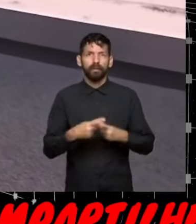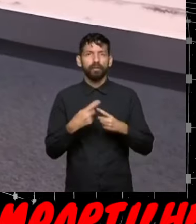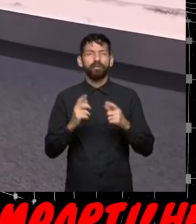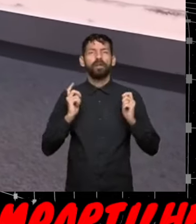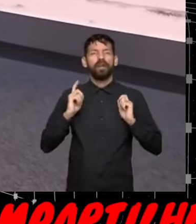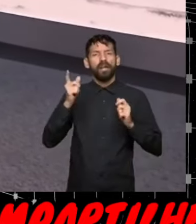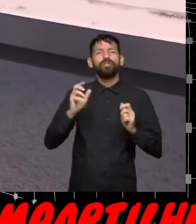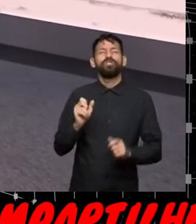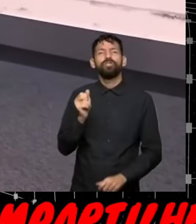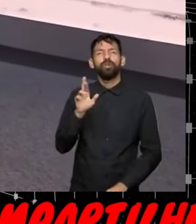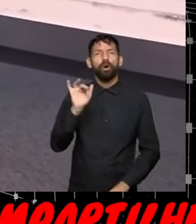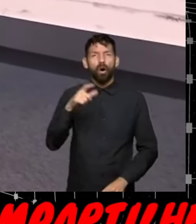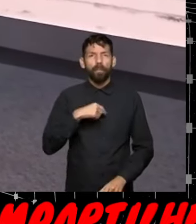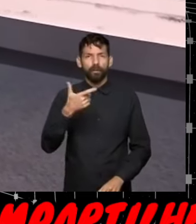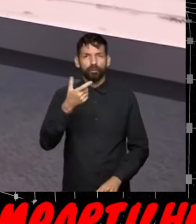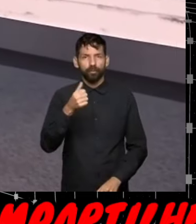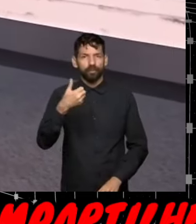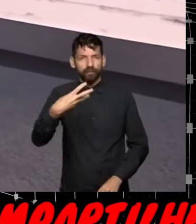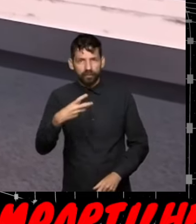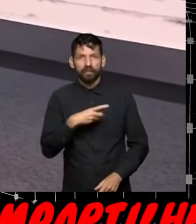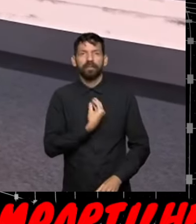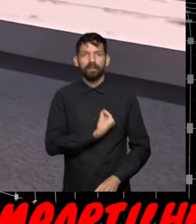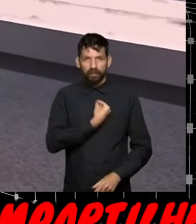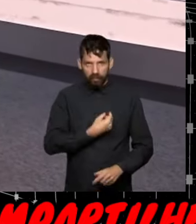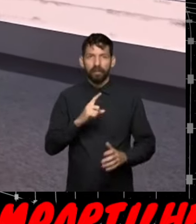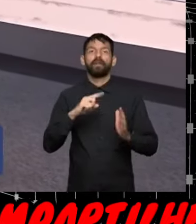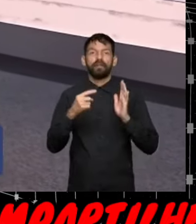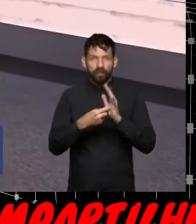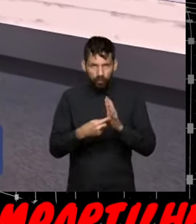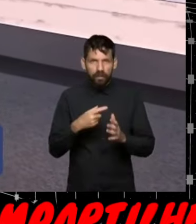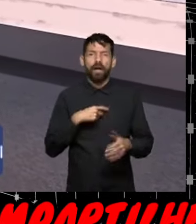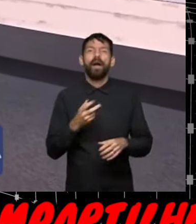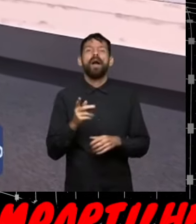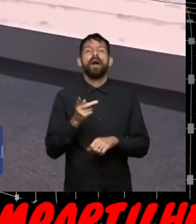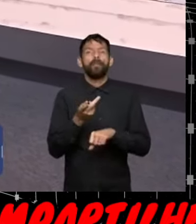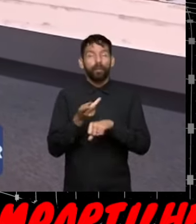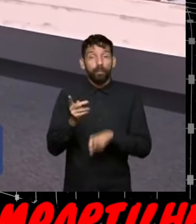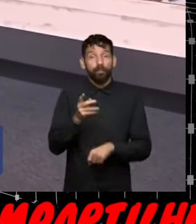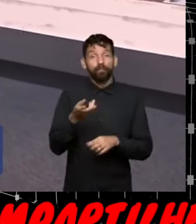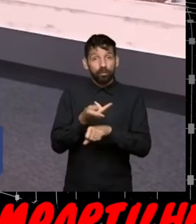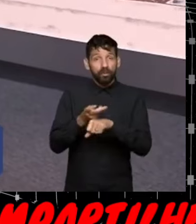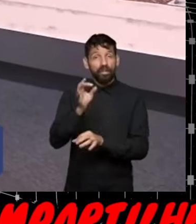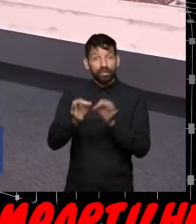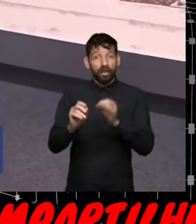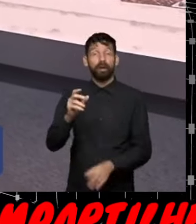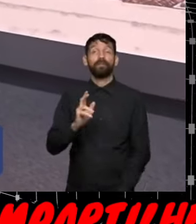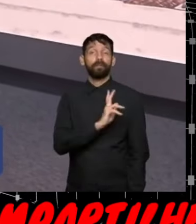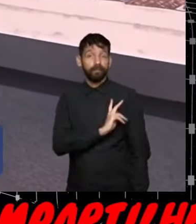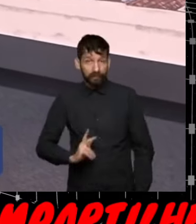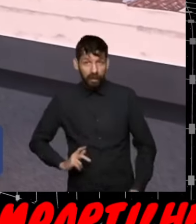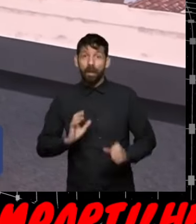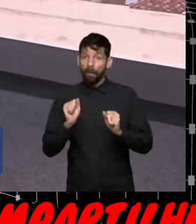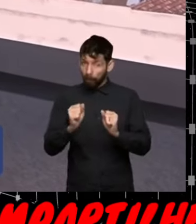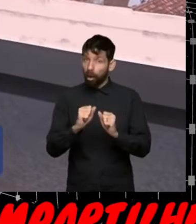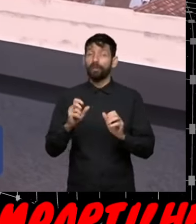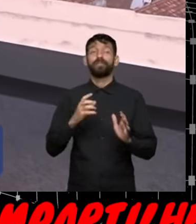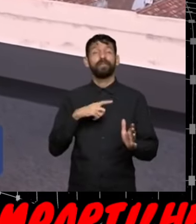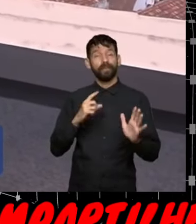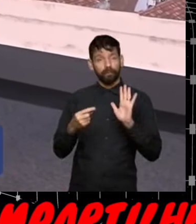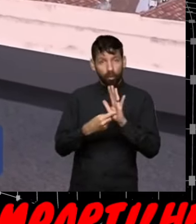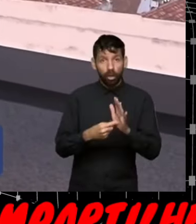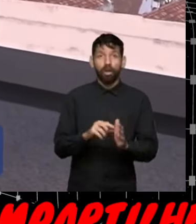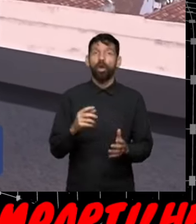Roma, em 2023, foram denunciadas pela Procuradoria-Geral da República. Elas podem responder pelos crimes